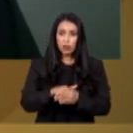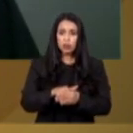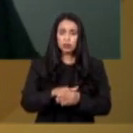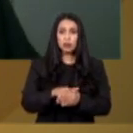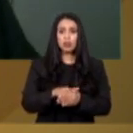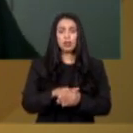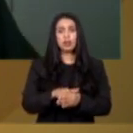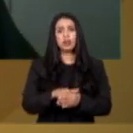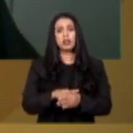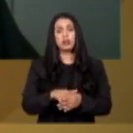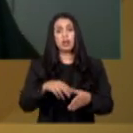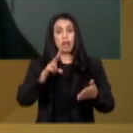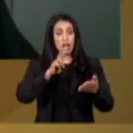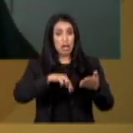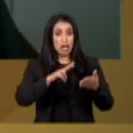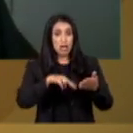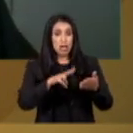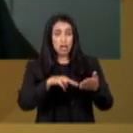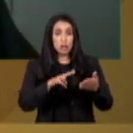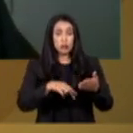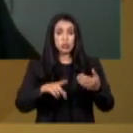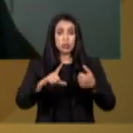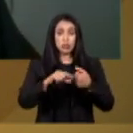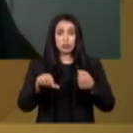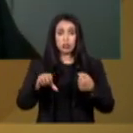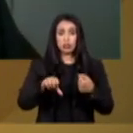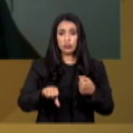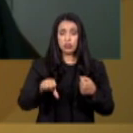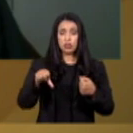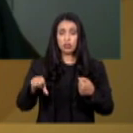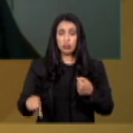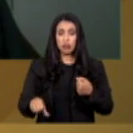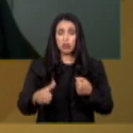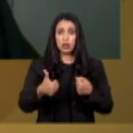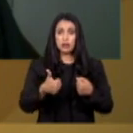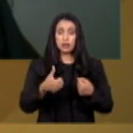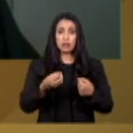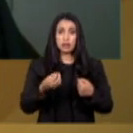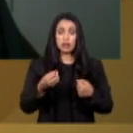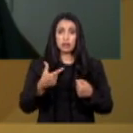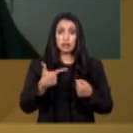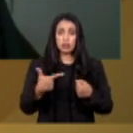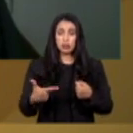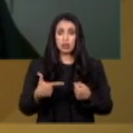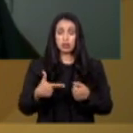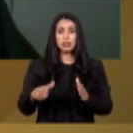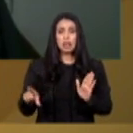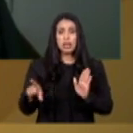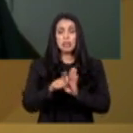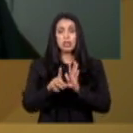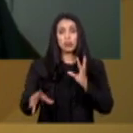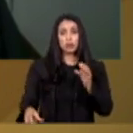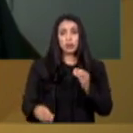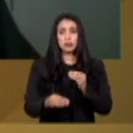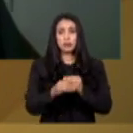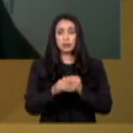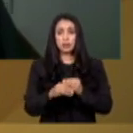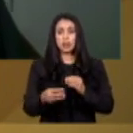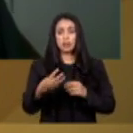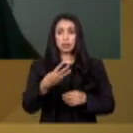leitura combinada dos artigos 99 102 da humana lei complementar